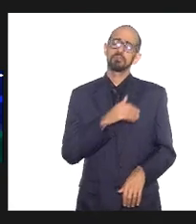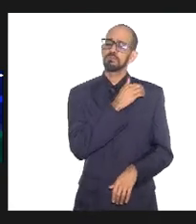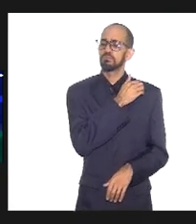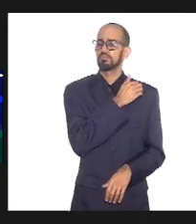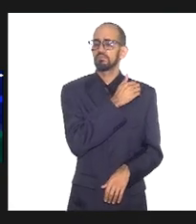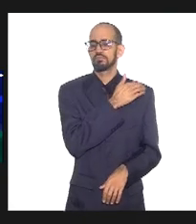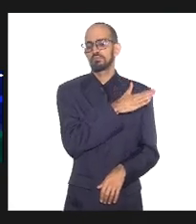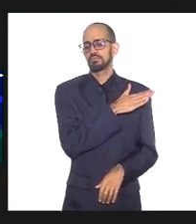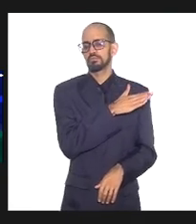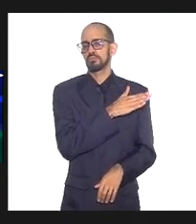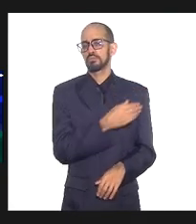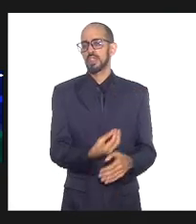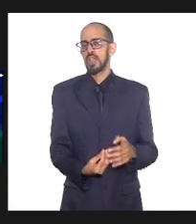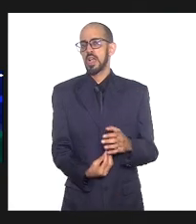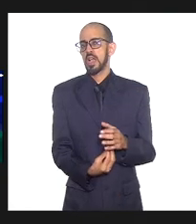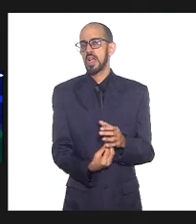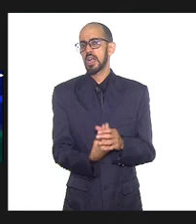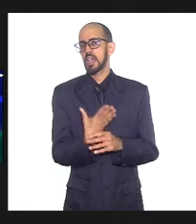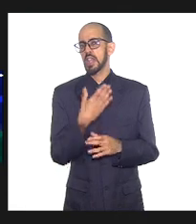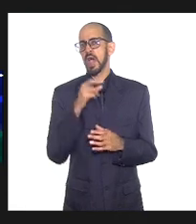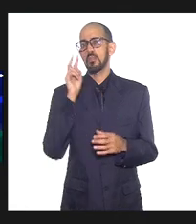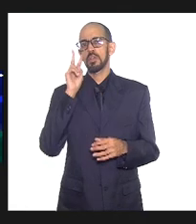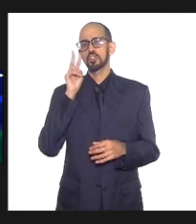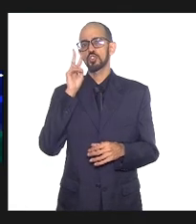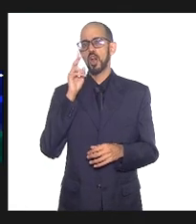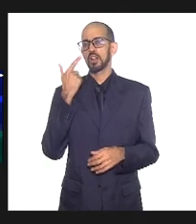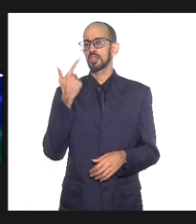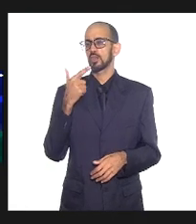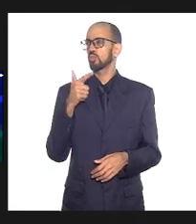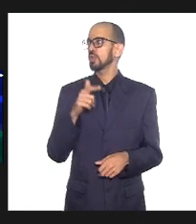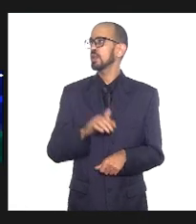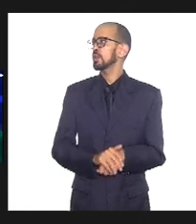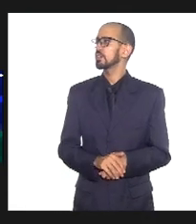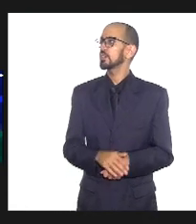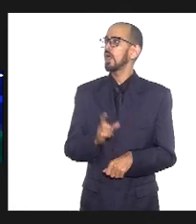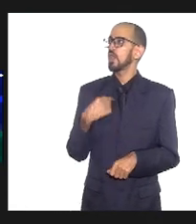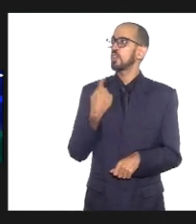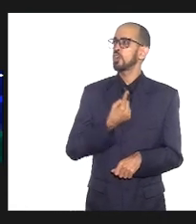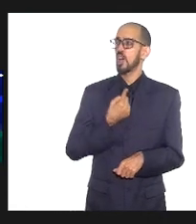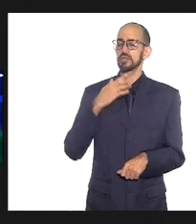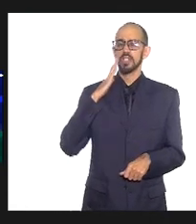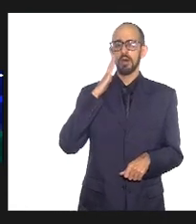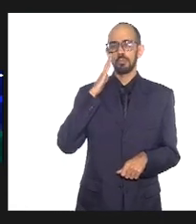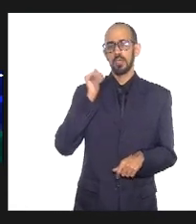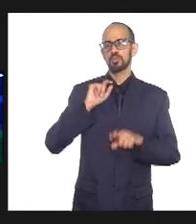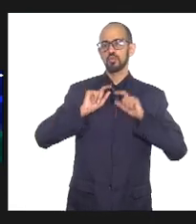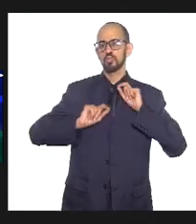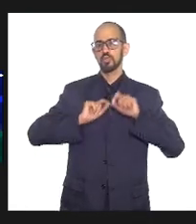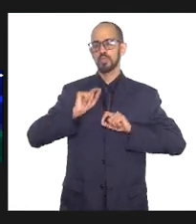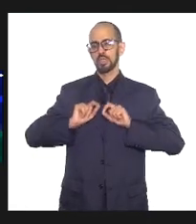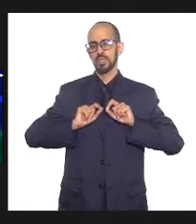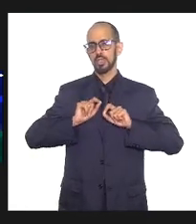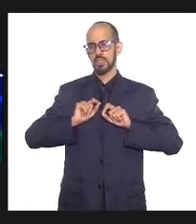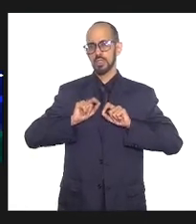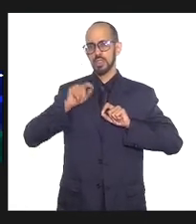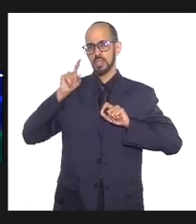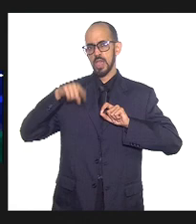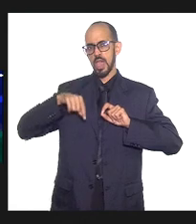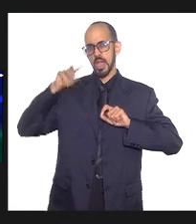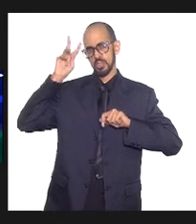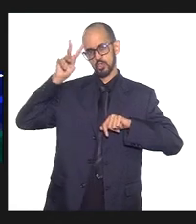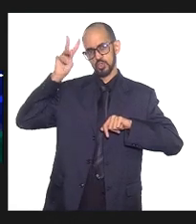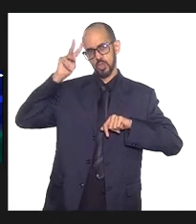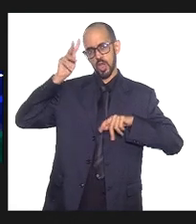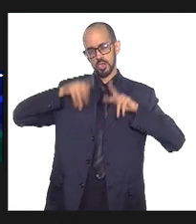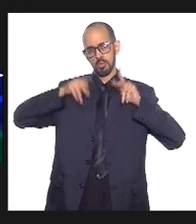de forjar uma história que não existe. Nós sabemos o que foi o povo preto,